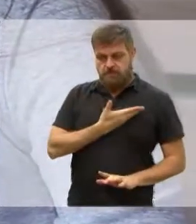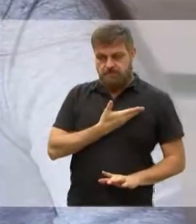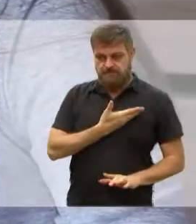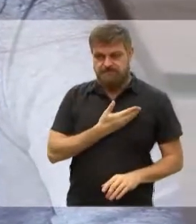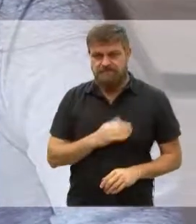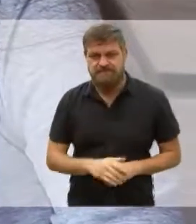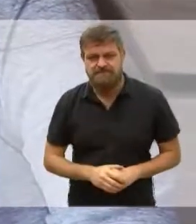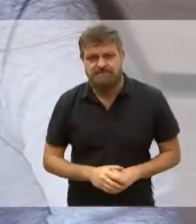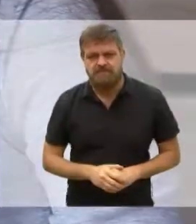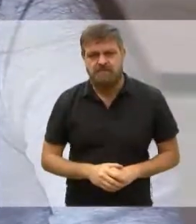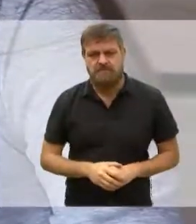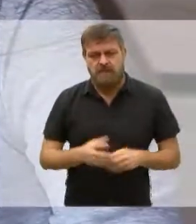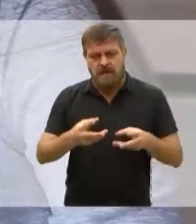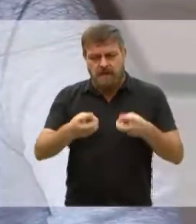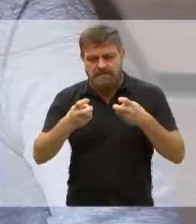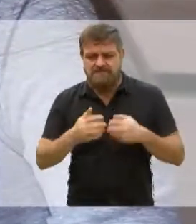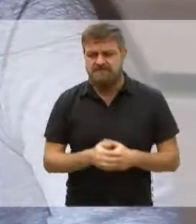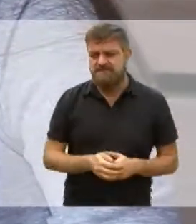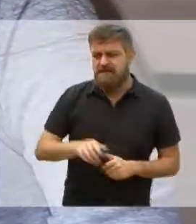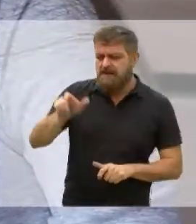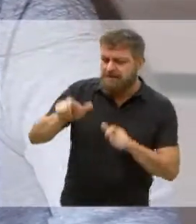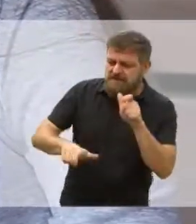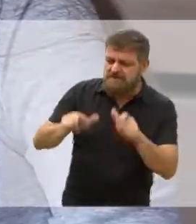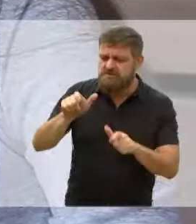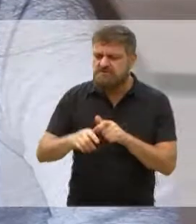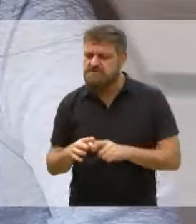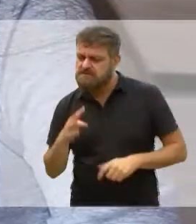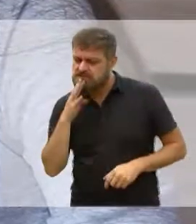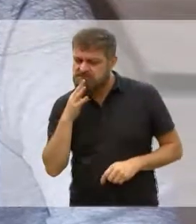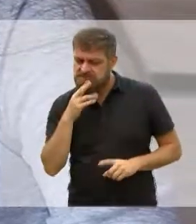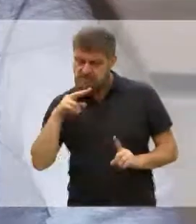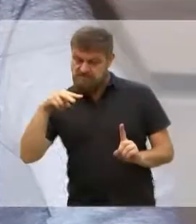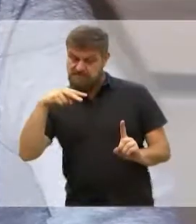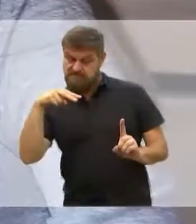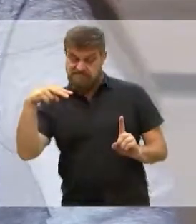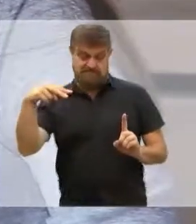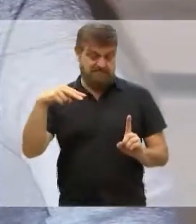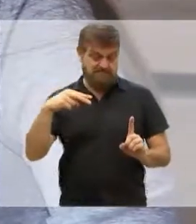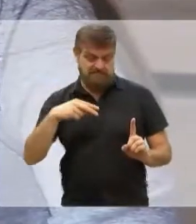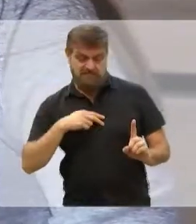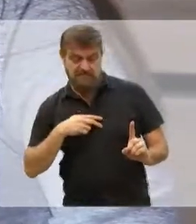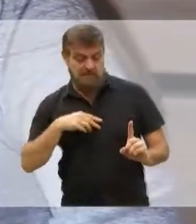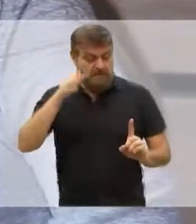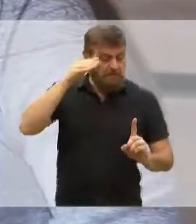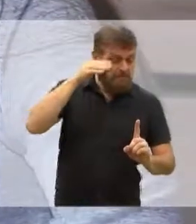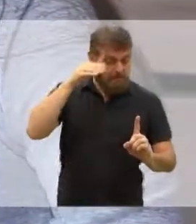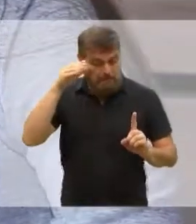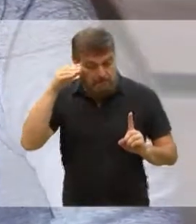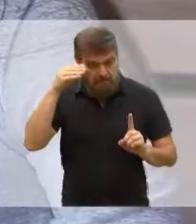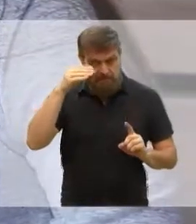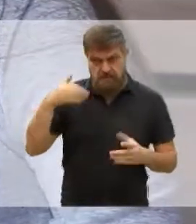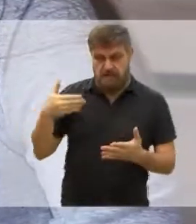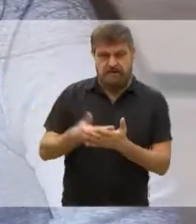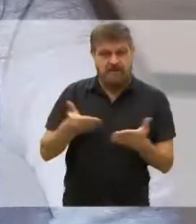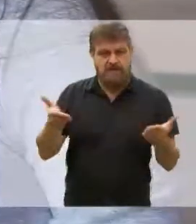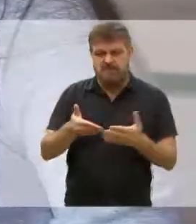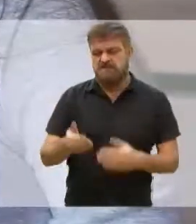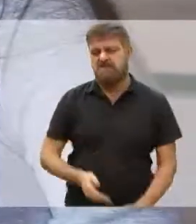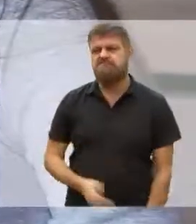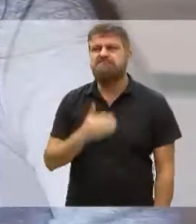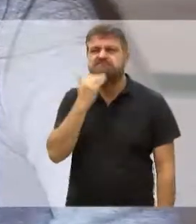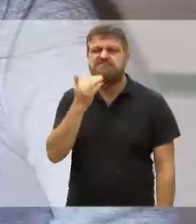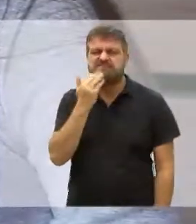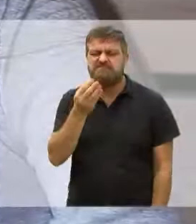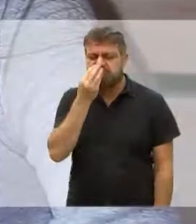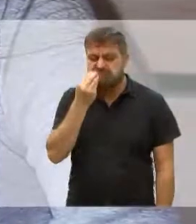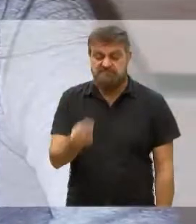amigos não, mas colegas próximos, sempre aquele olhar de espanto. Isso acontece até hoje, é que hoje assim eu realmente